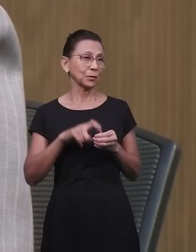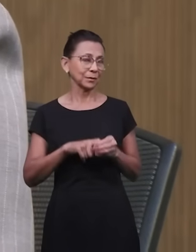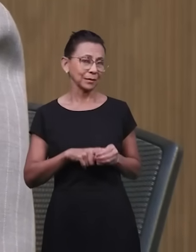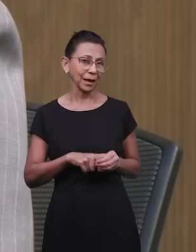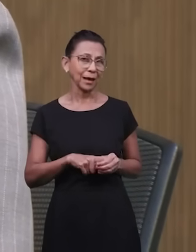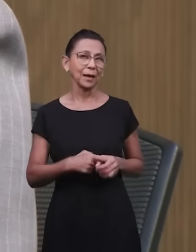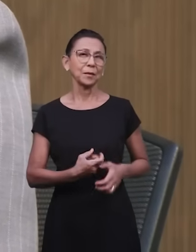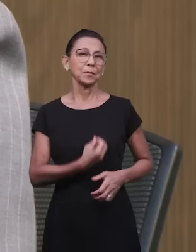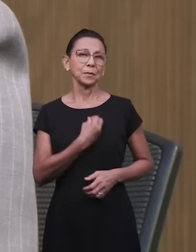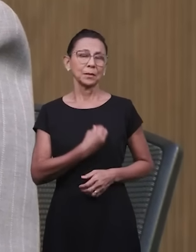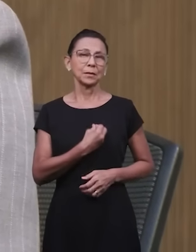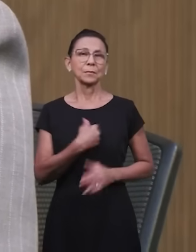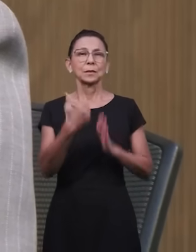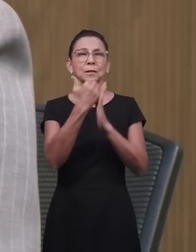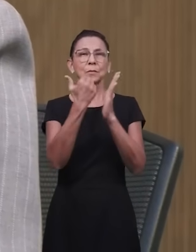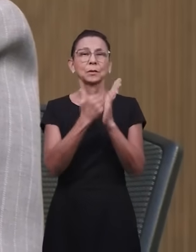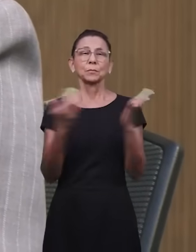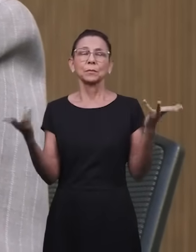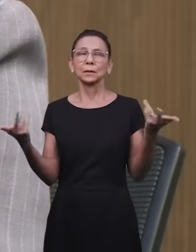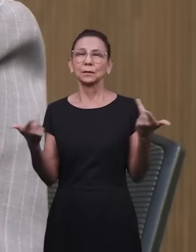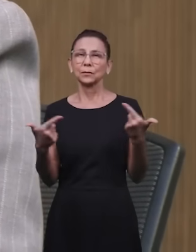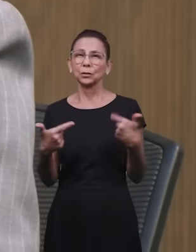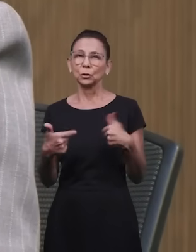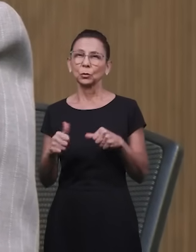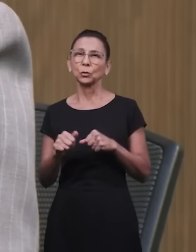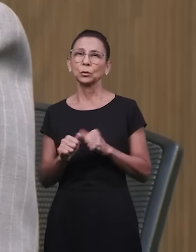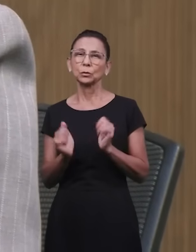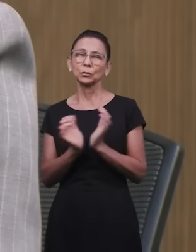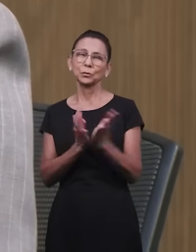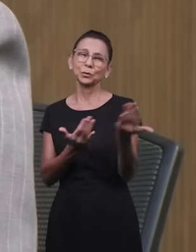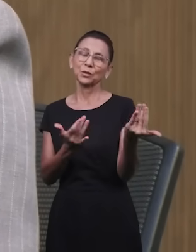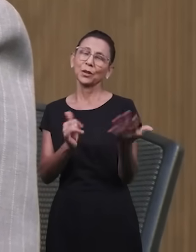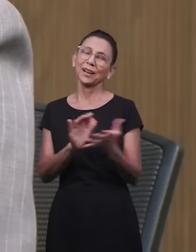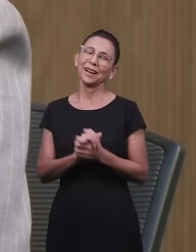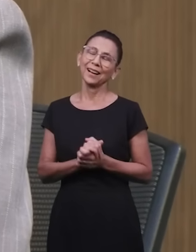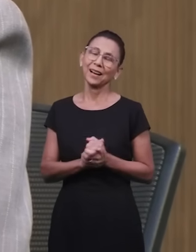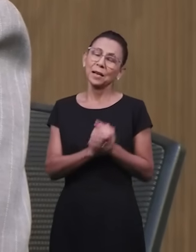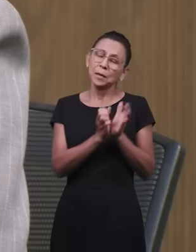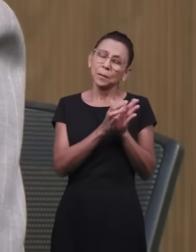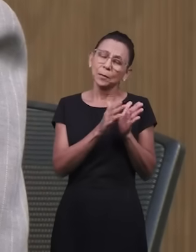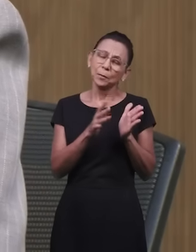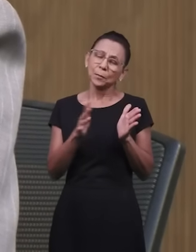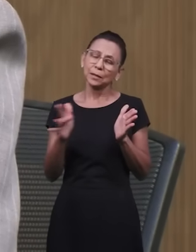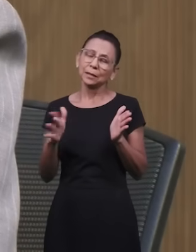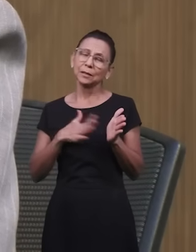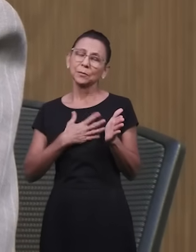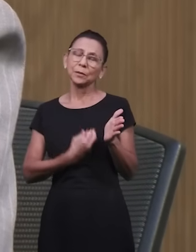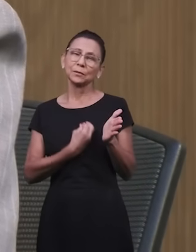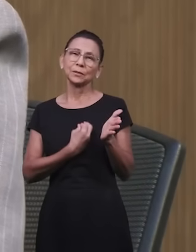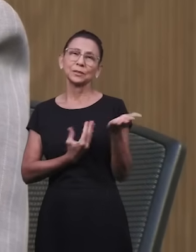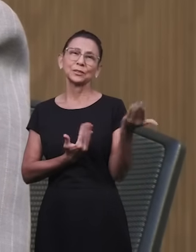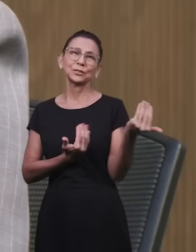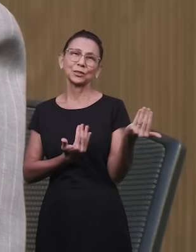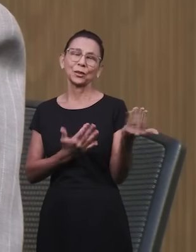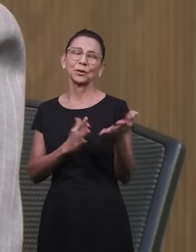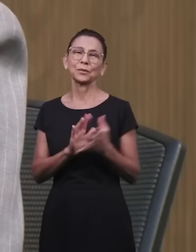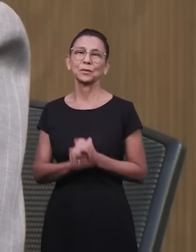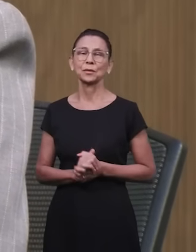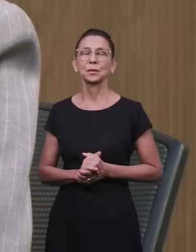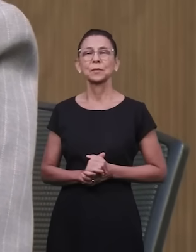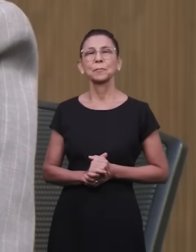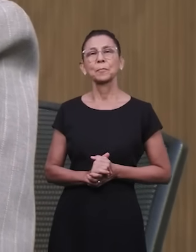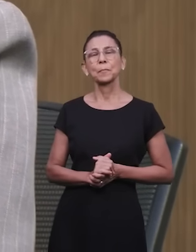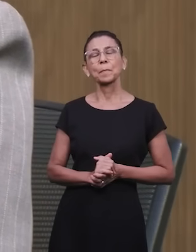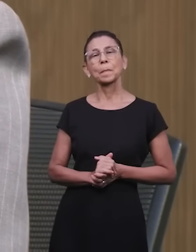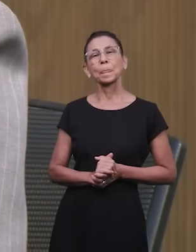participar desse programa tão maravilhoso para os jovens, né? Os Dias da Minha Mocidade. Então, a paz do Senhor, pastor, aos jovens que estão